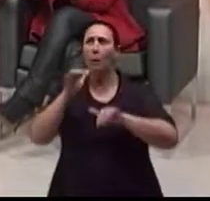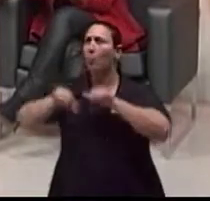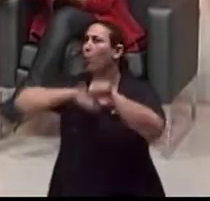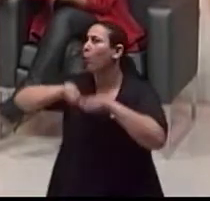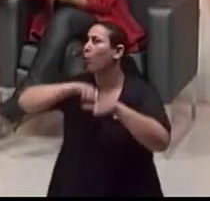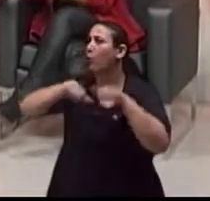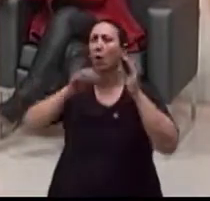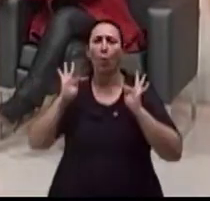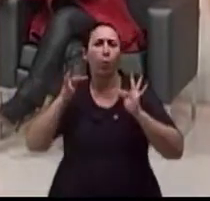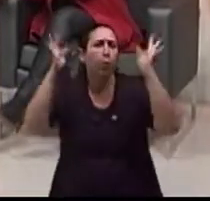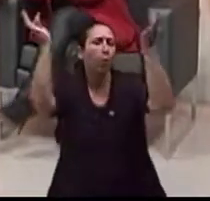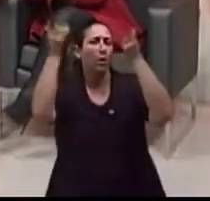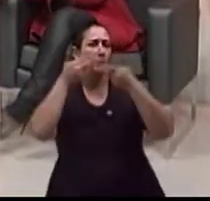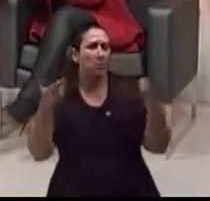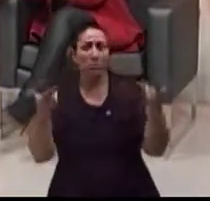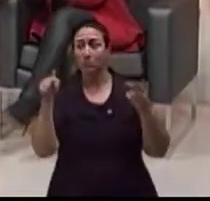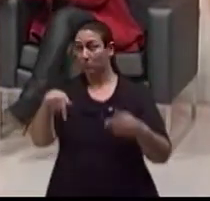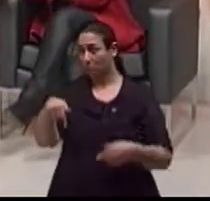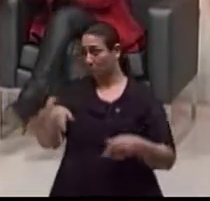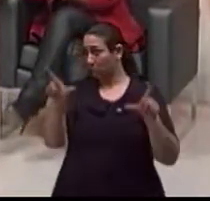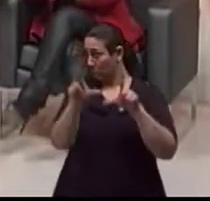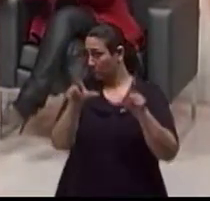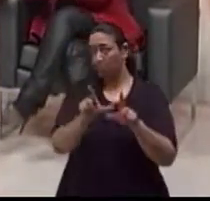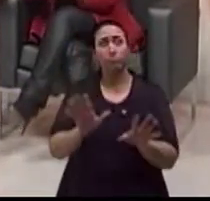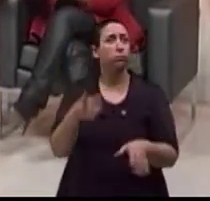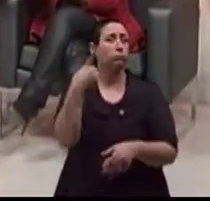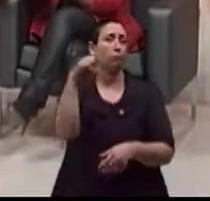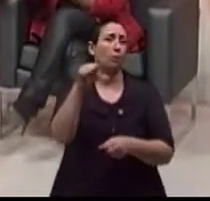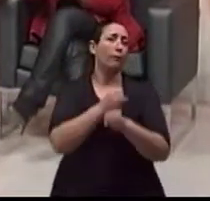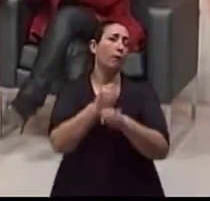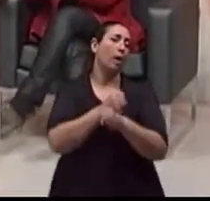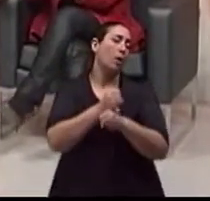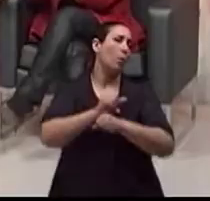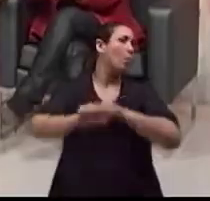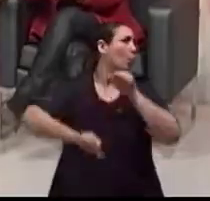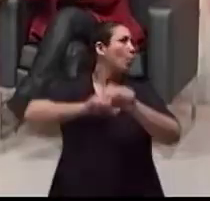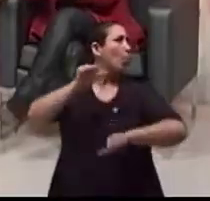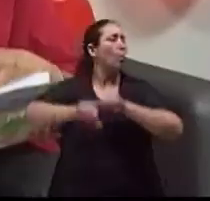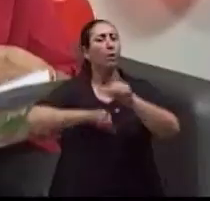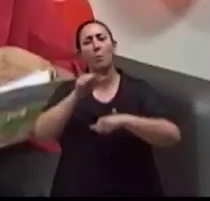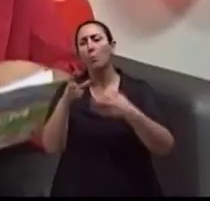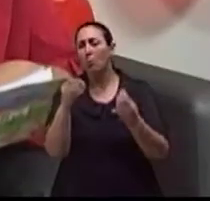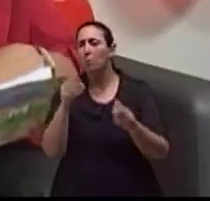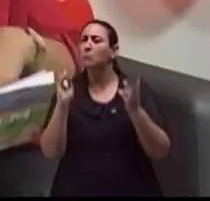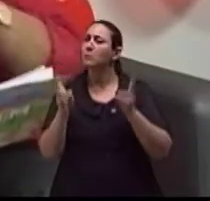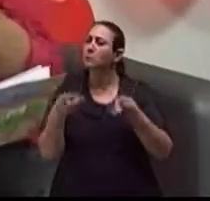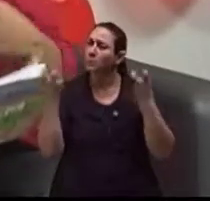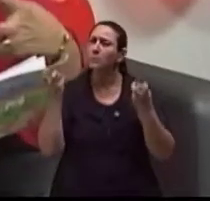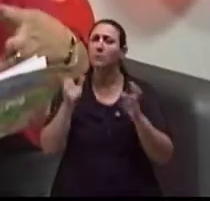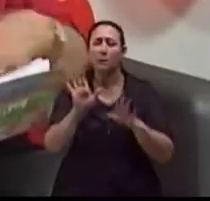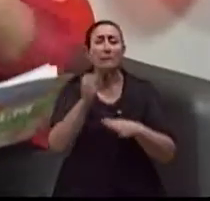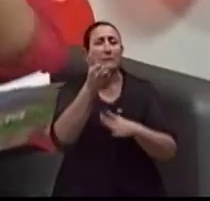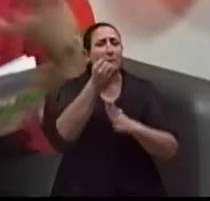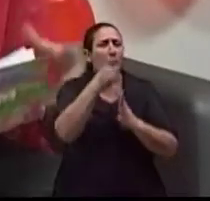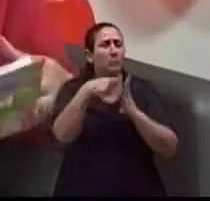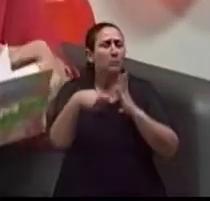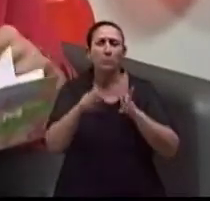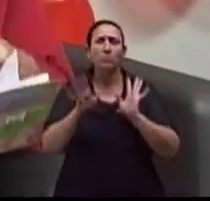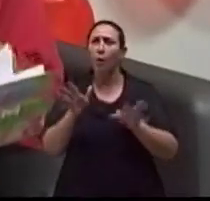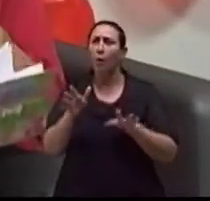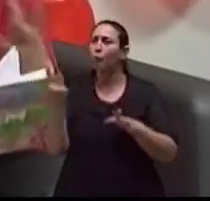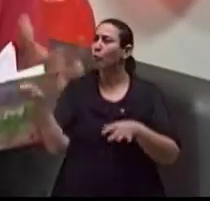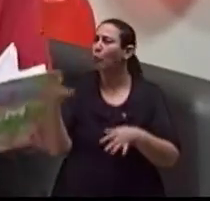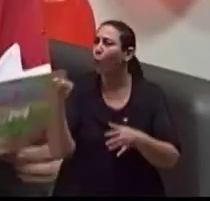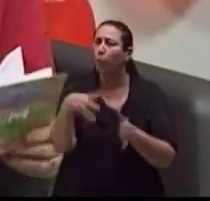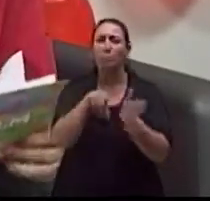a gente veio aqui pelo programa né eu dou vontade 19 anos do ar se nós vemos assim que realmente a gente consegue em seis meses já